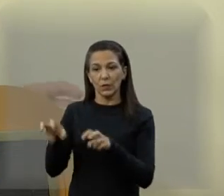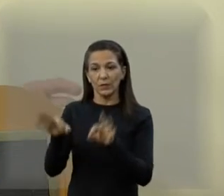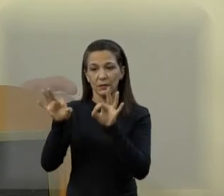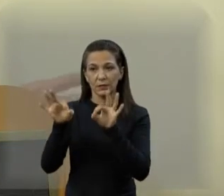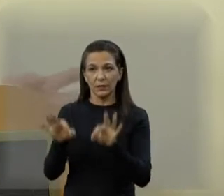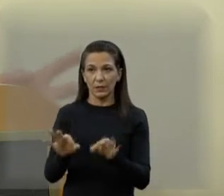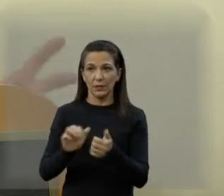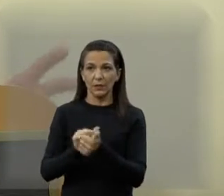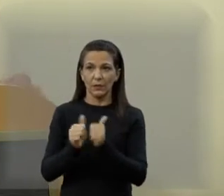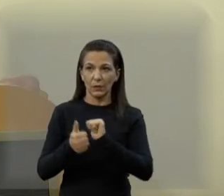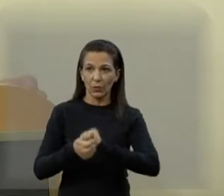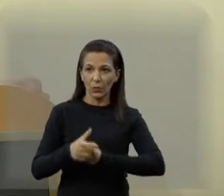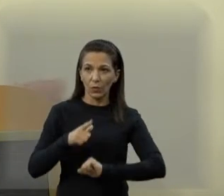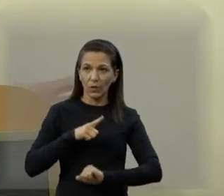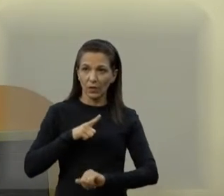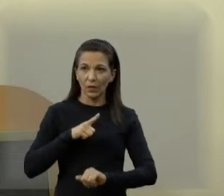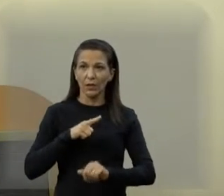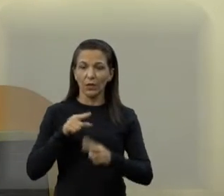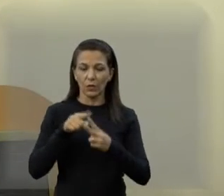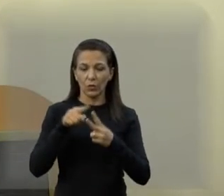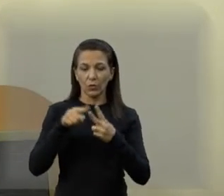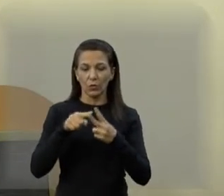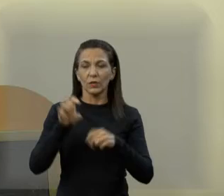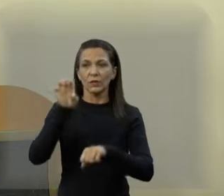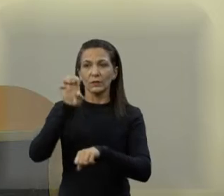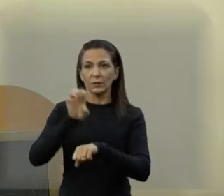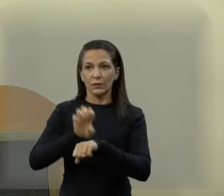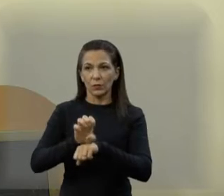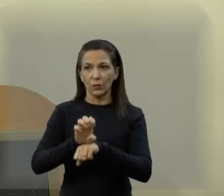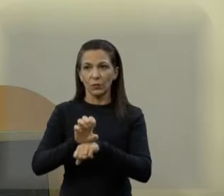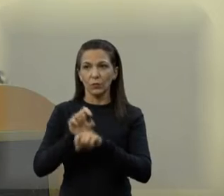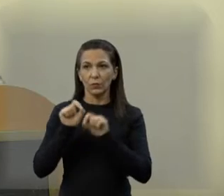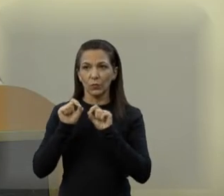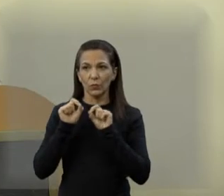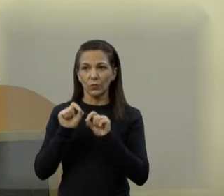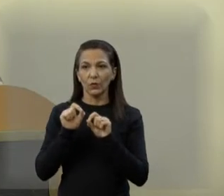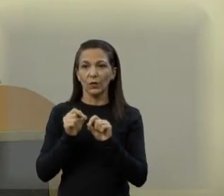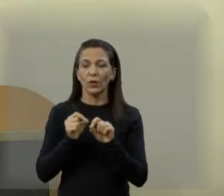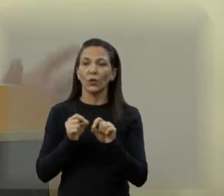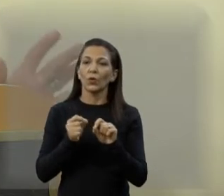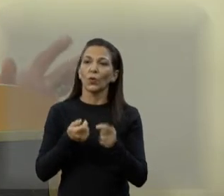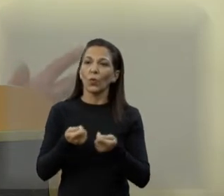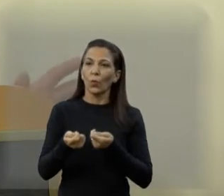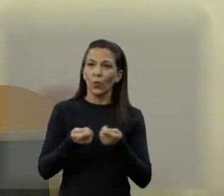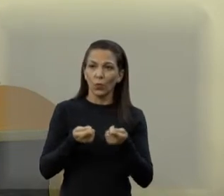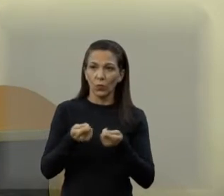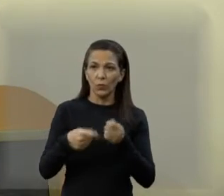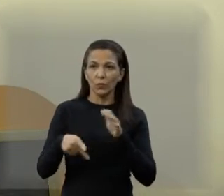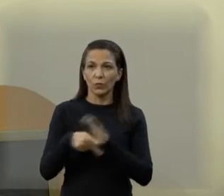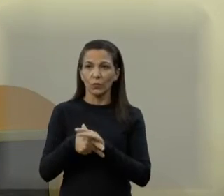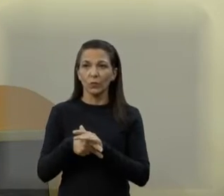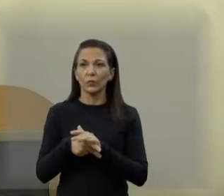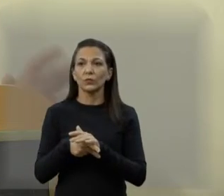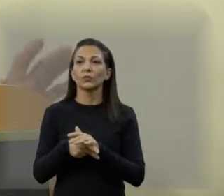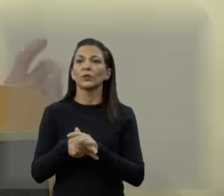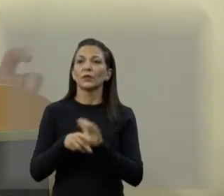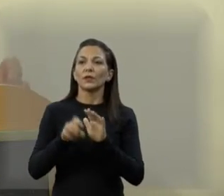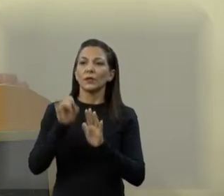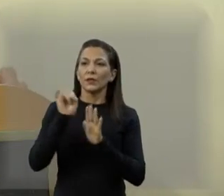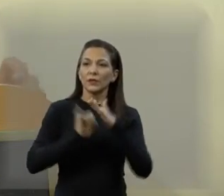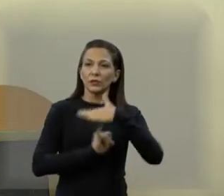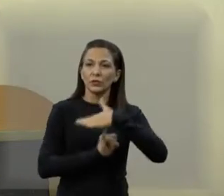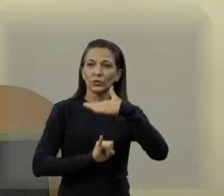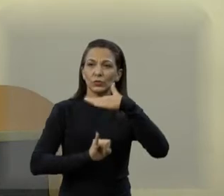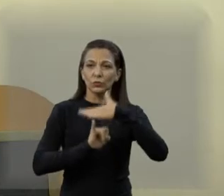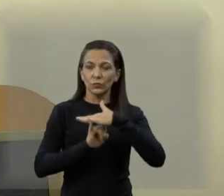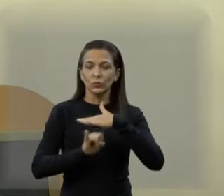legalizados sendo dois estaduais que são coordenados pelo específica Instituto de terras do Estado